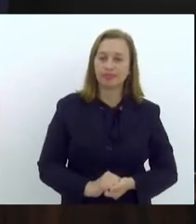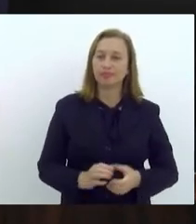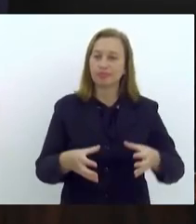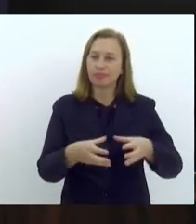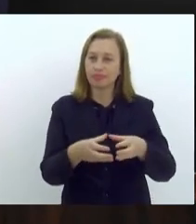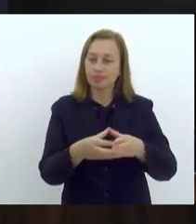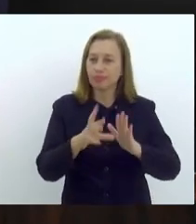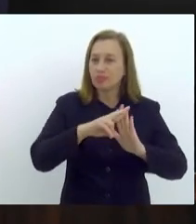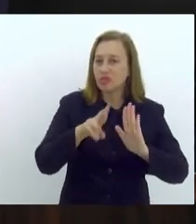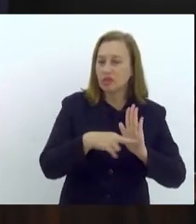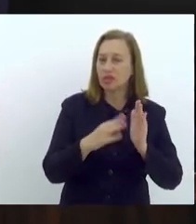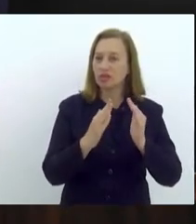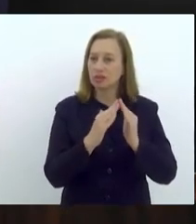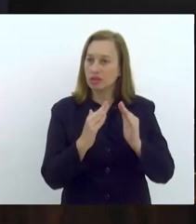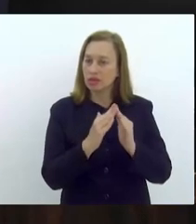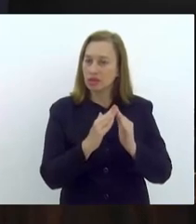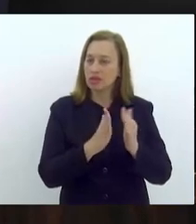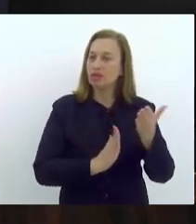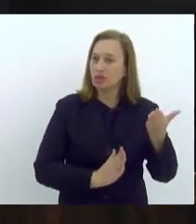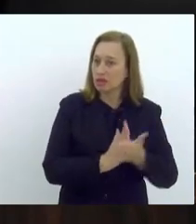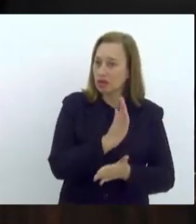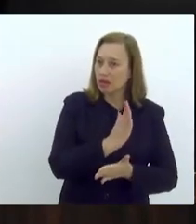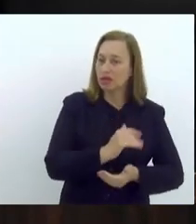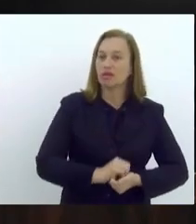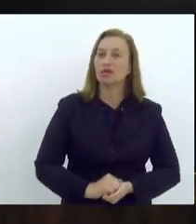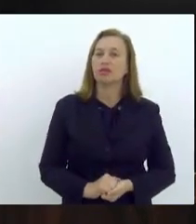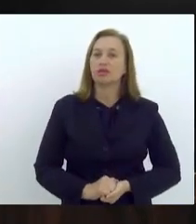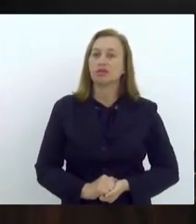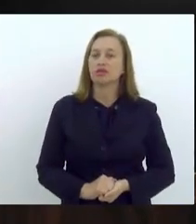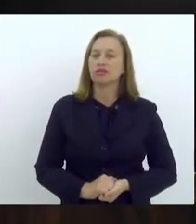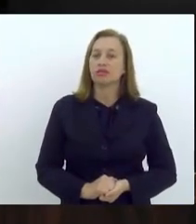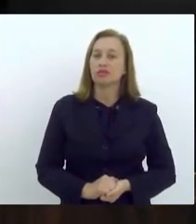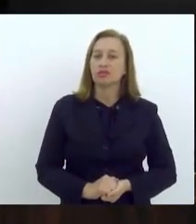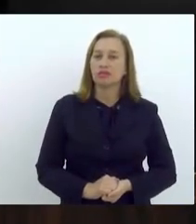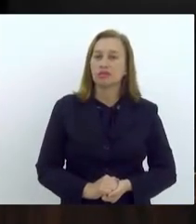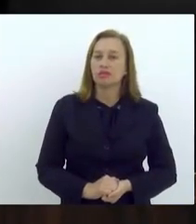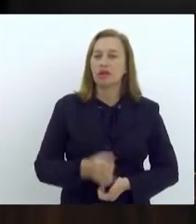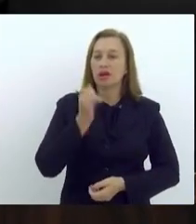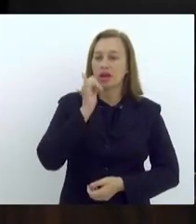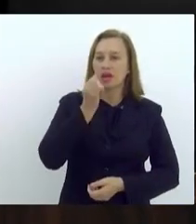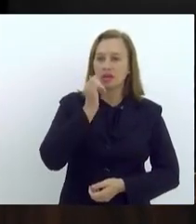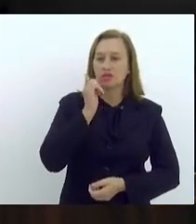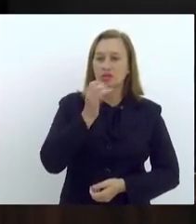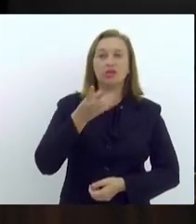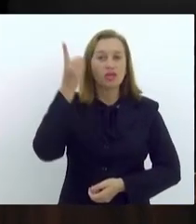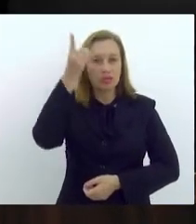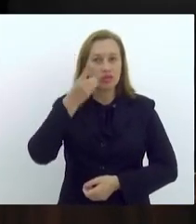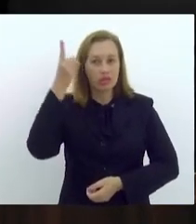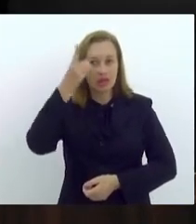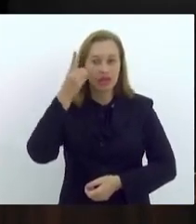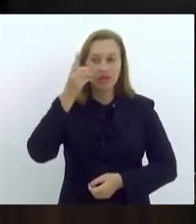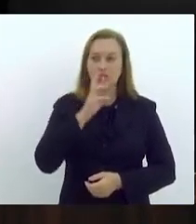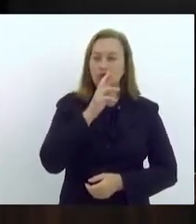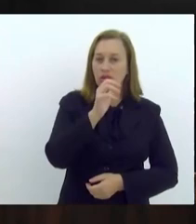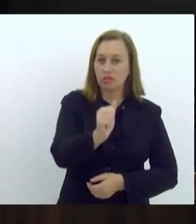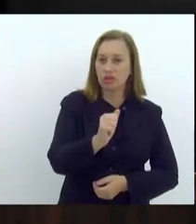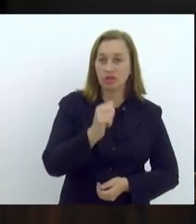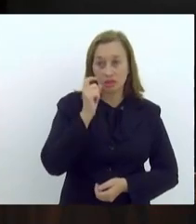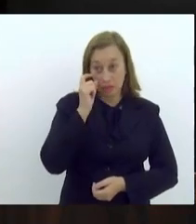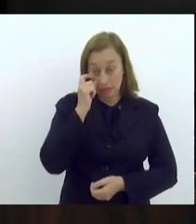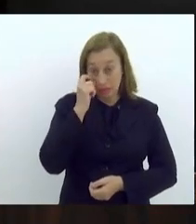Comissão de Normas Internas e Proposições Externas favorável, relator, deputado Rodrigo Amorim.